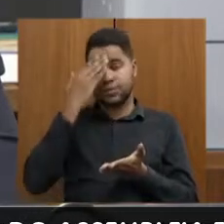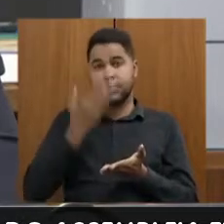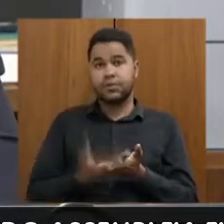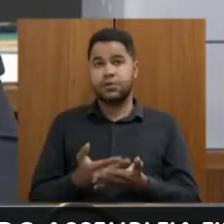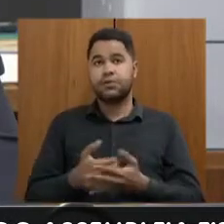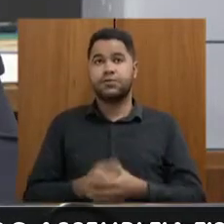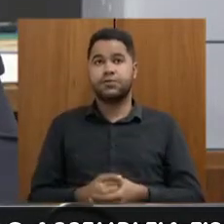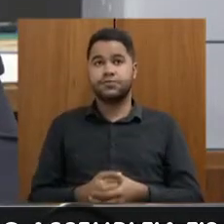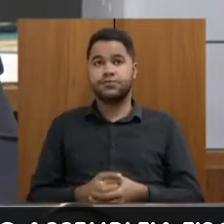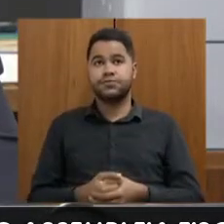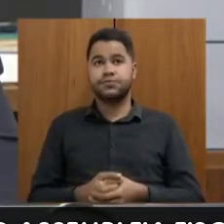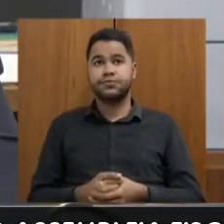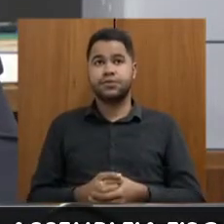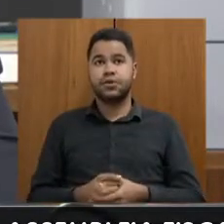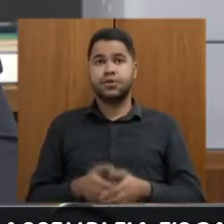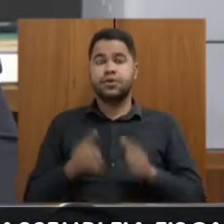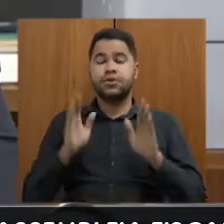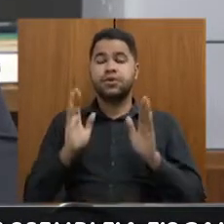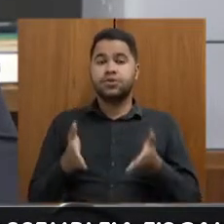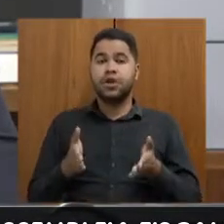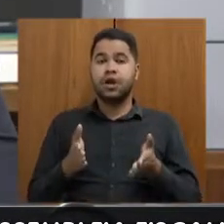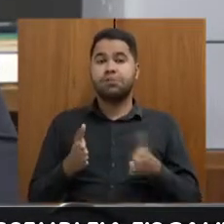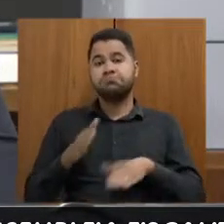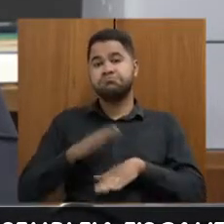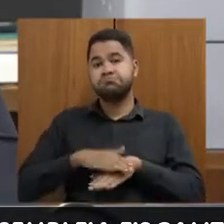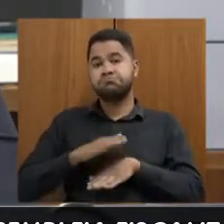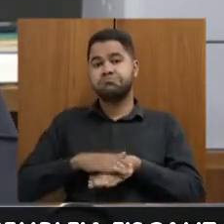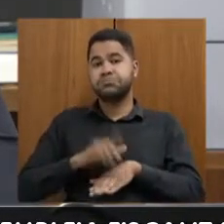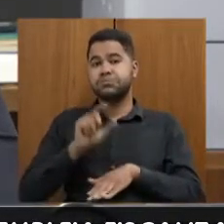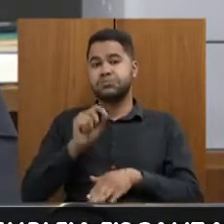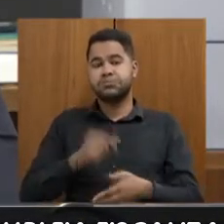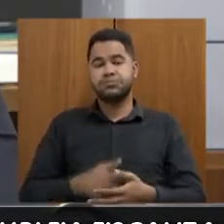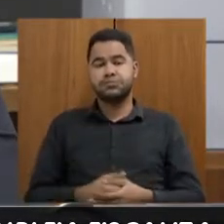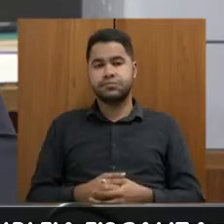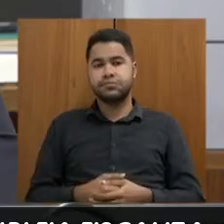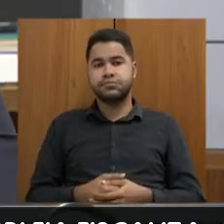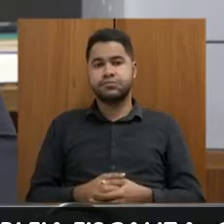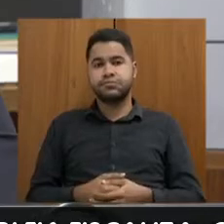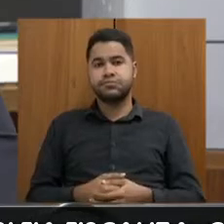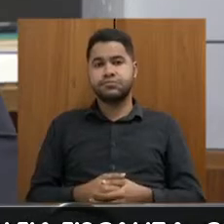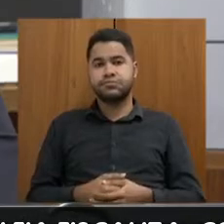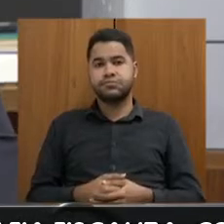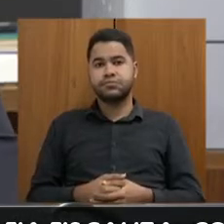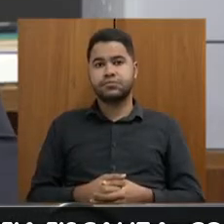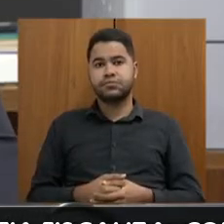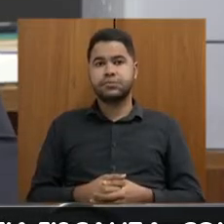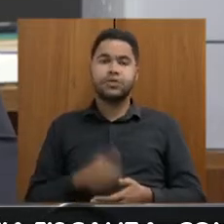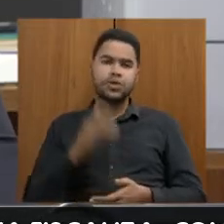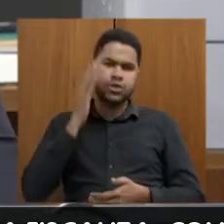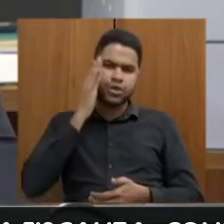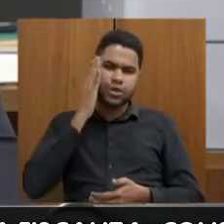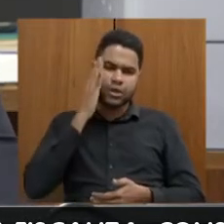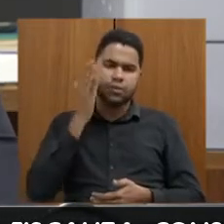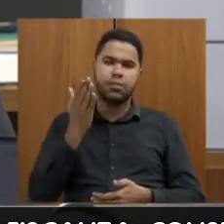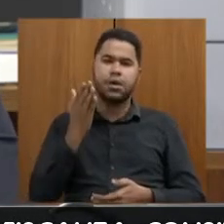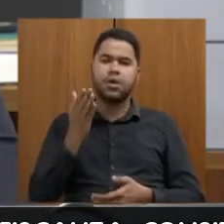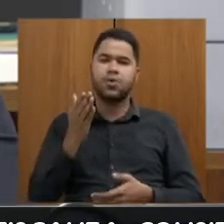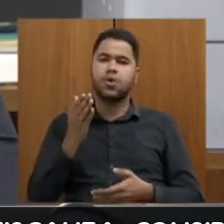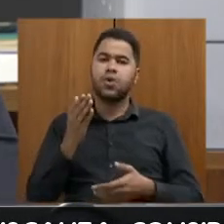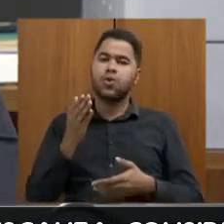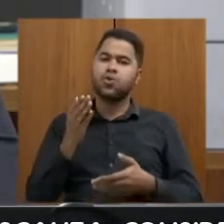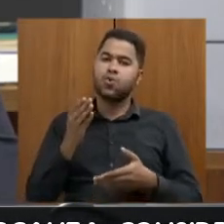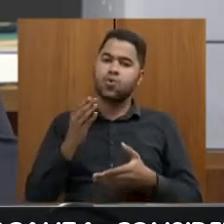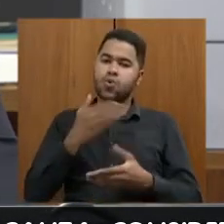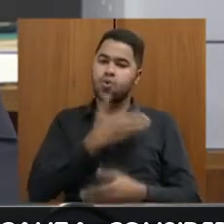e essa já é uma posição é de entendimento dentro do Governo do